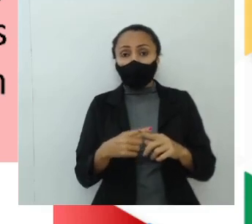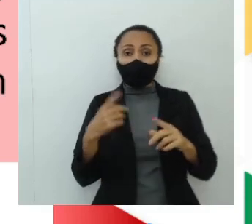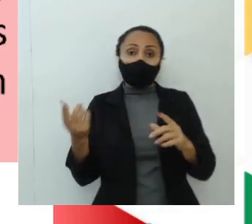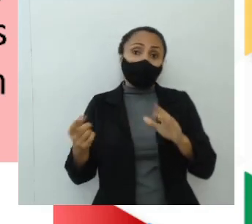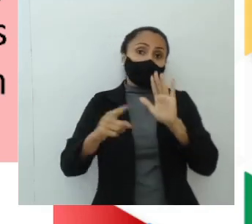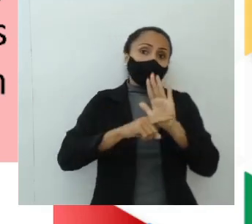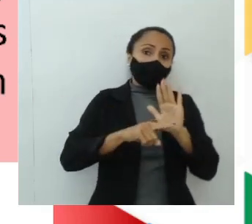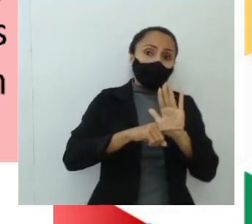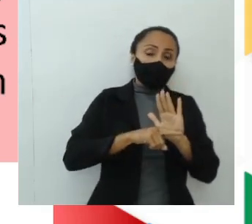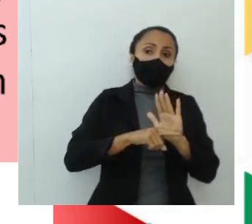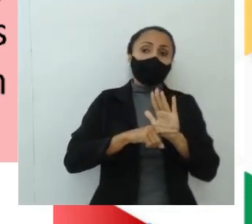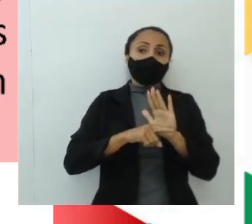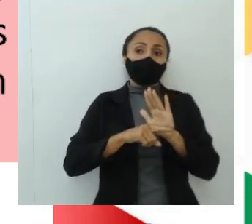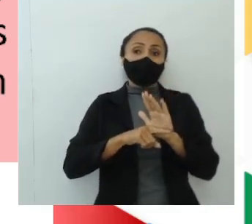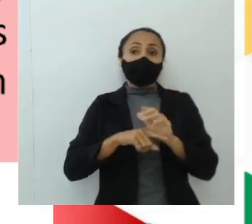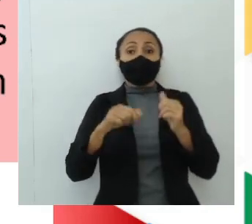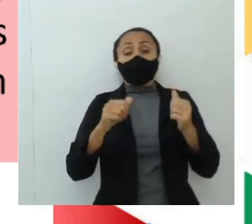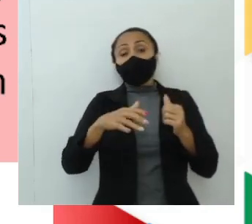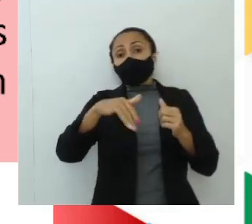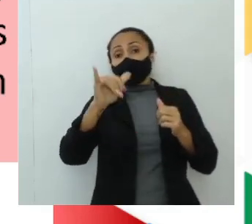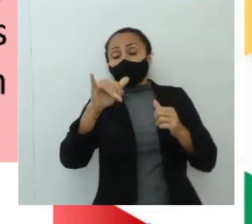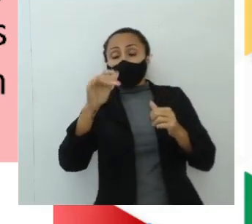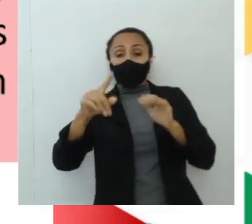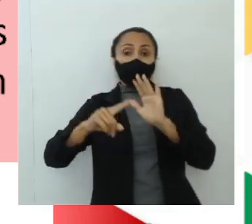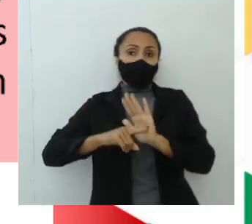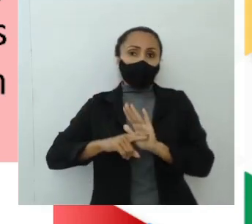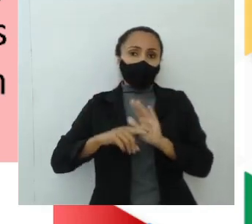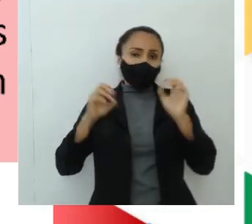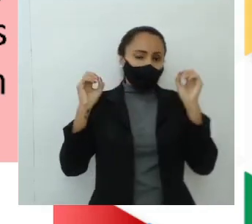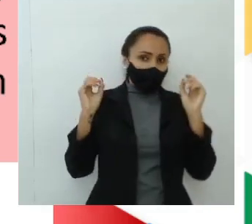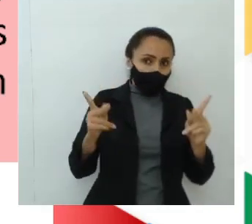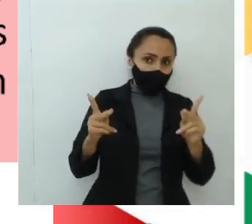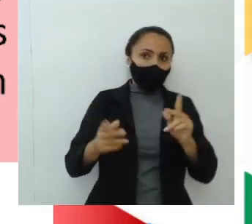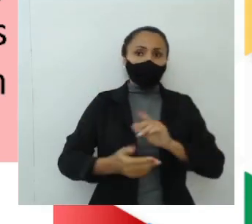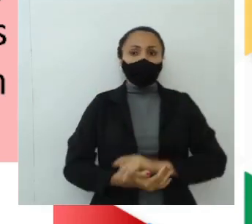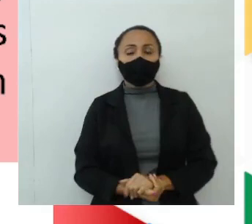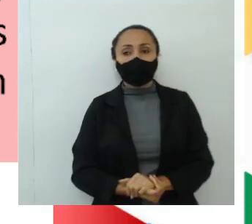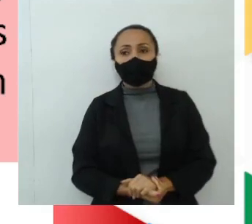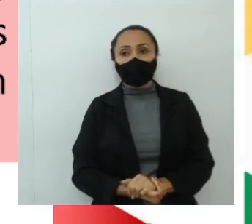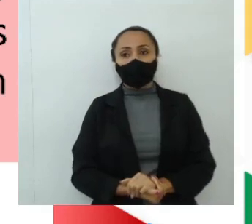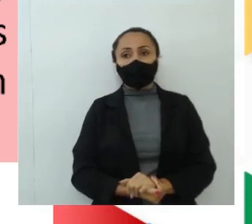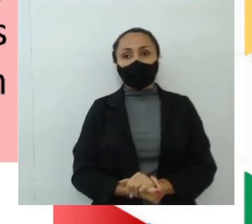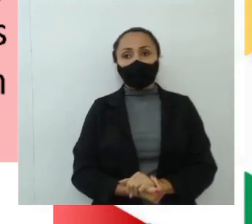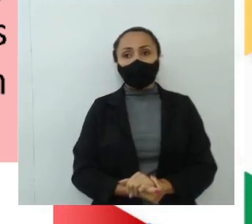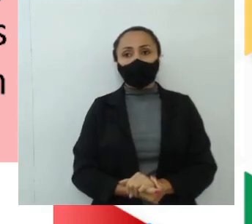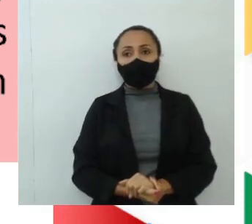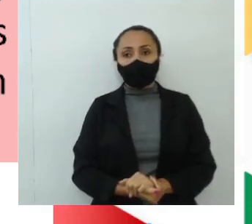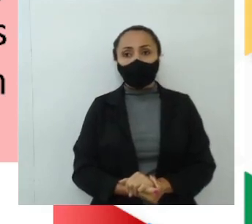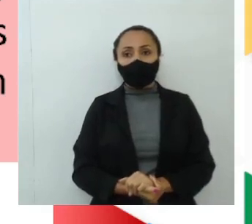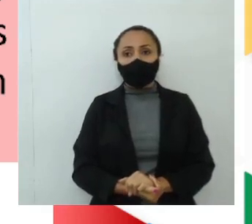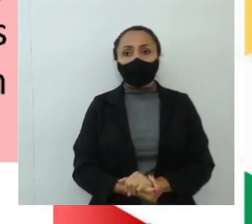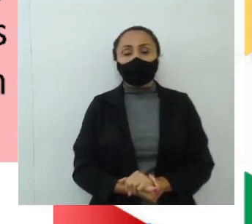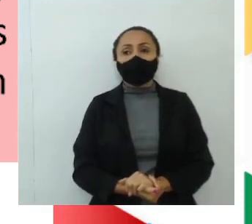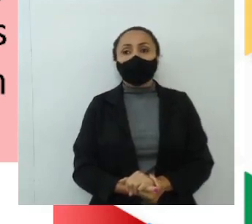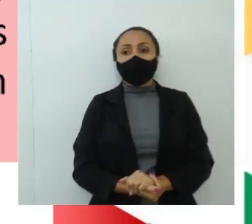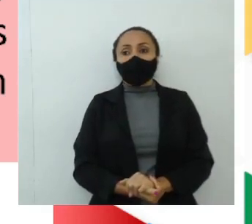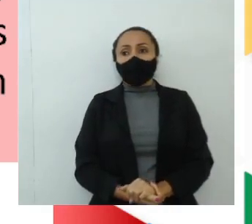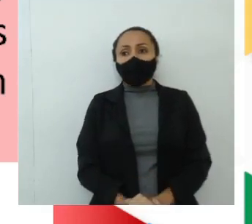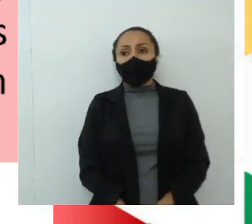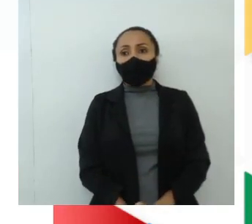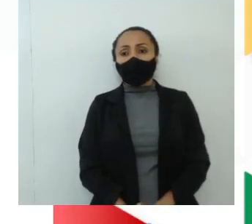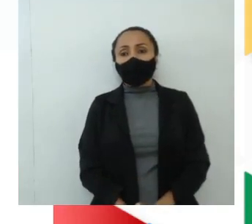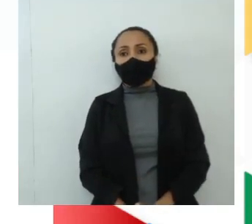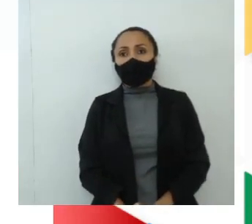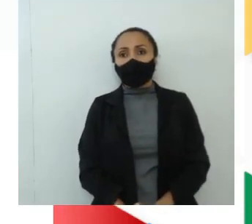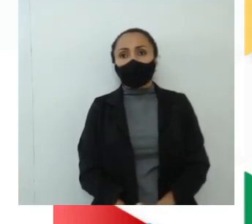para poder o y ficar negativo, tá? O x permanece o mesmo, mas o y fica negativo,